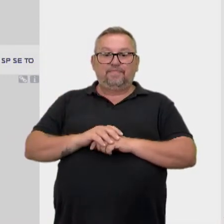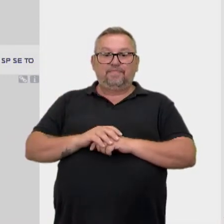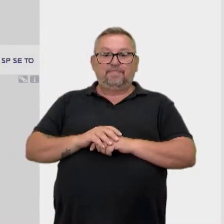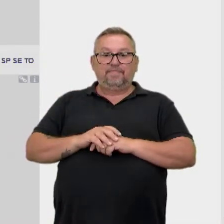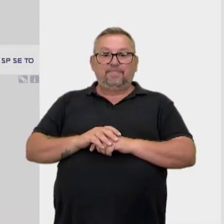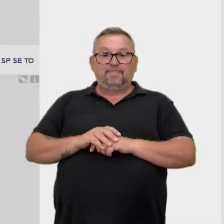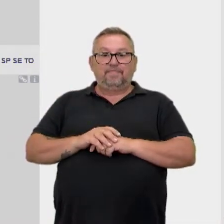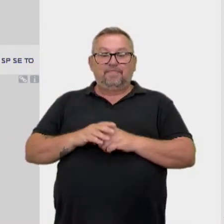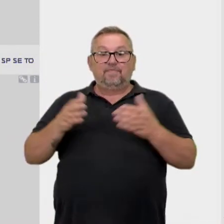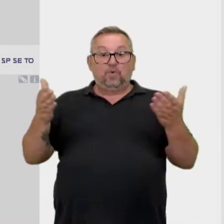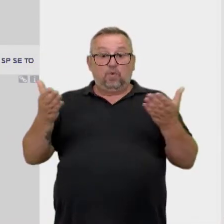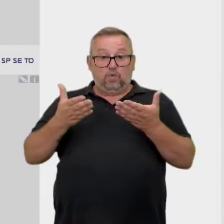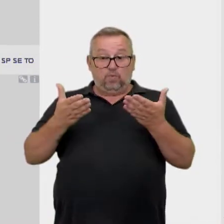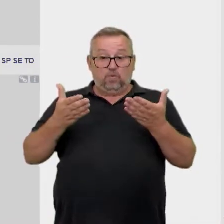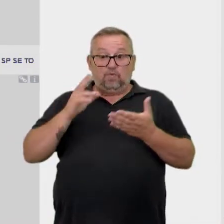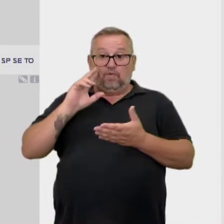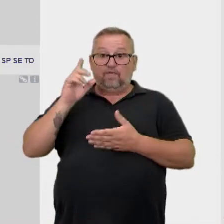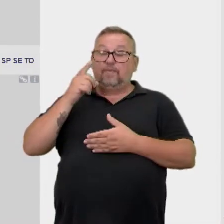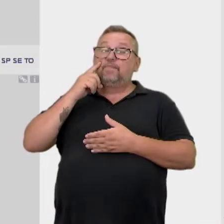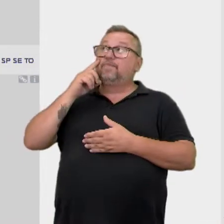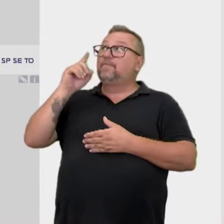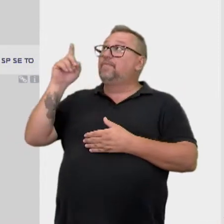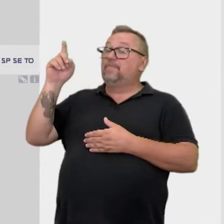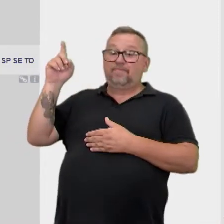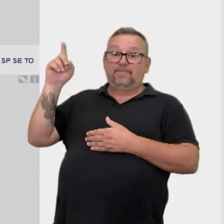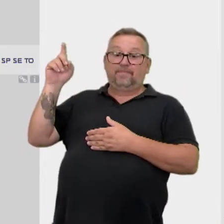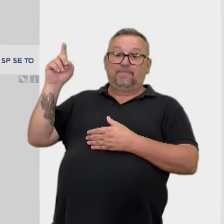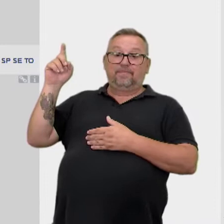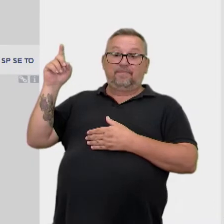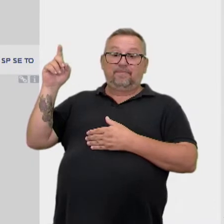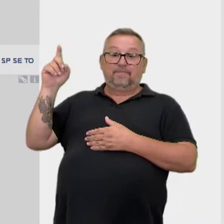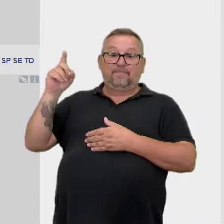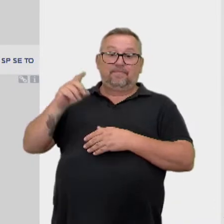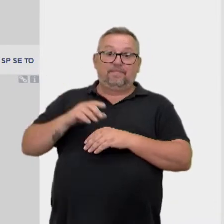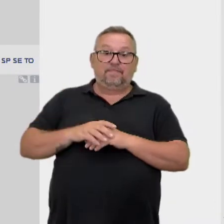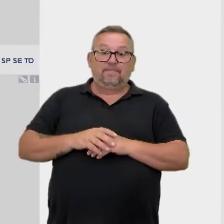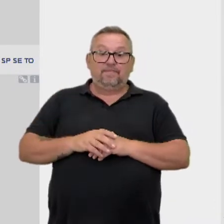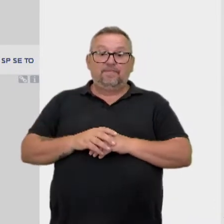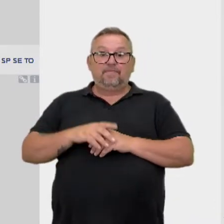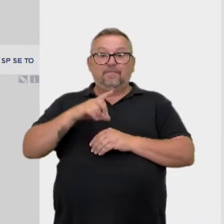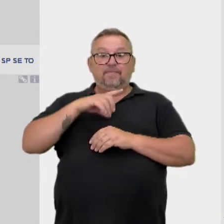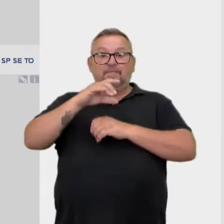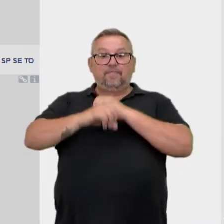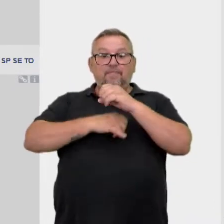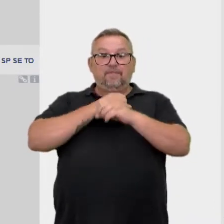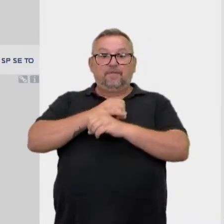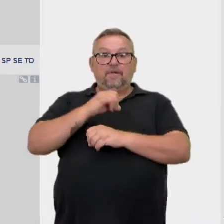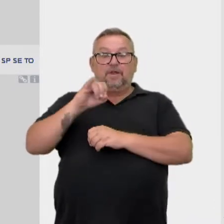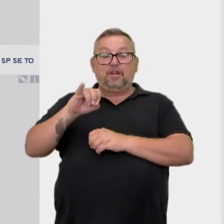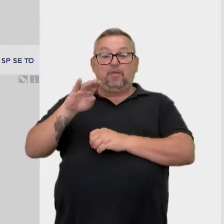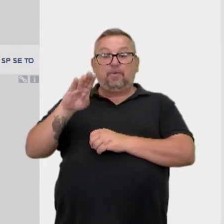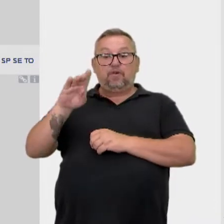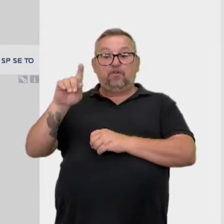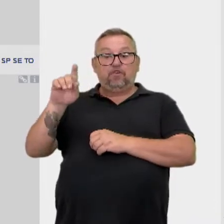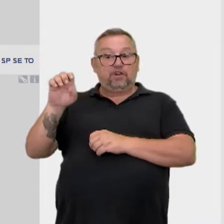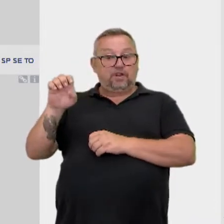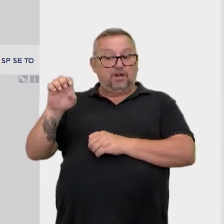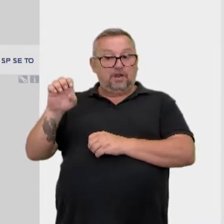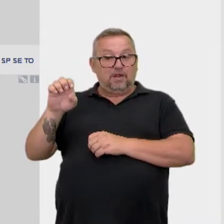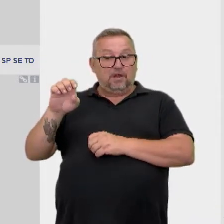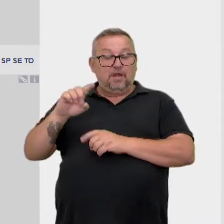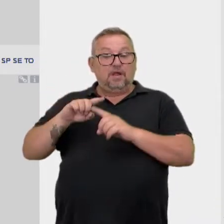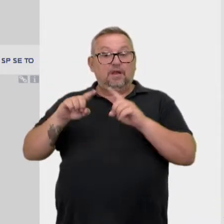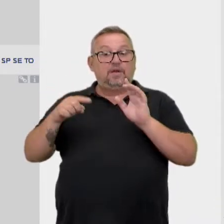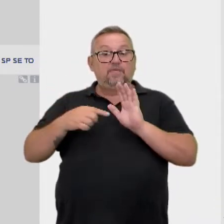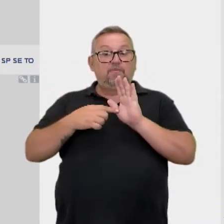aqui, ó. Tá aí na tela, né? Então vocês estão observando aí que é um site do IBGE que retrata aí projeções